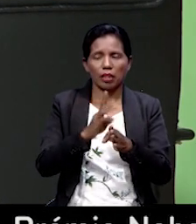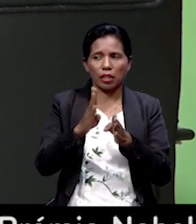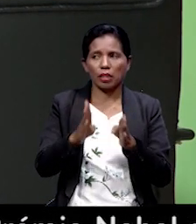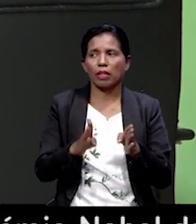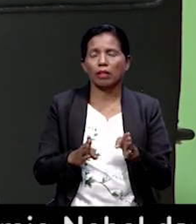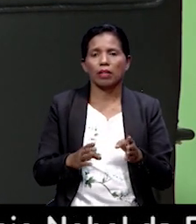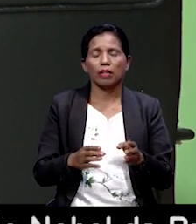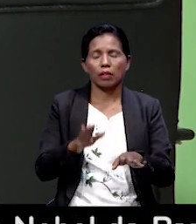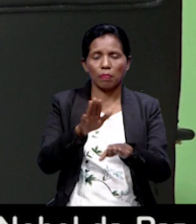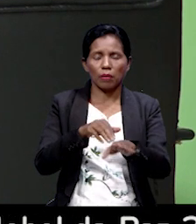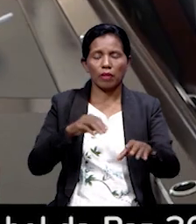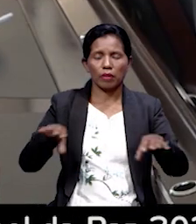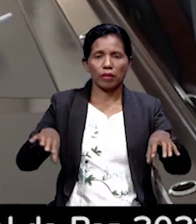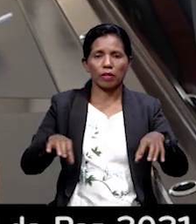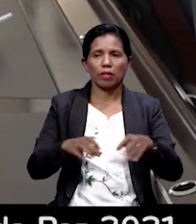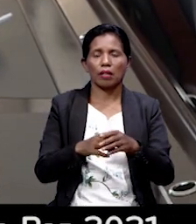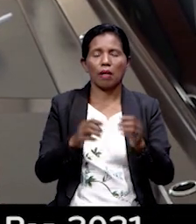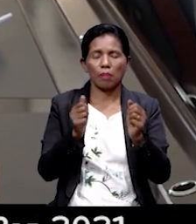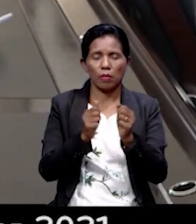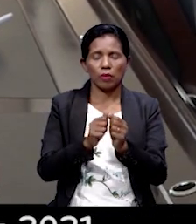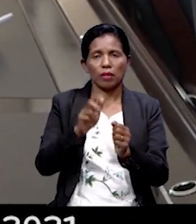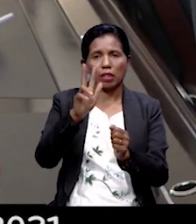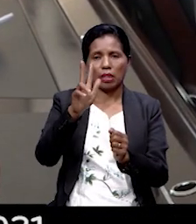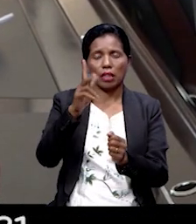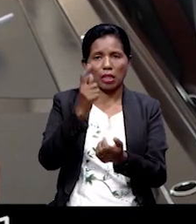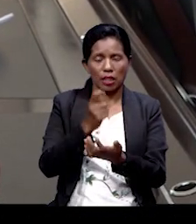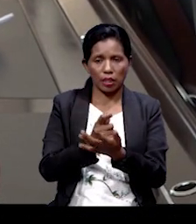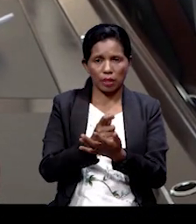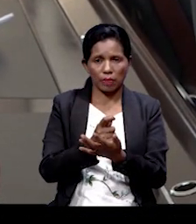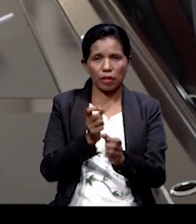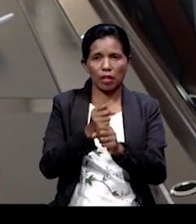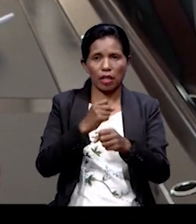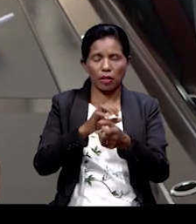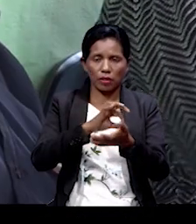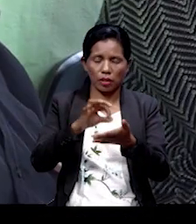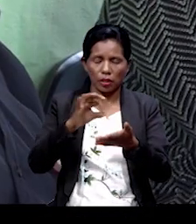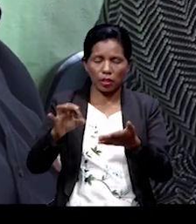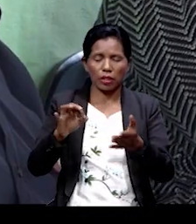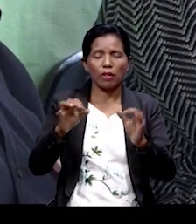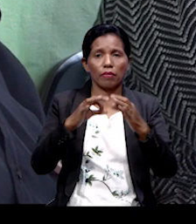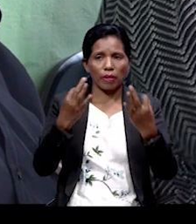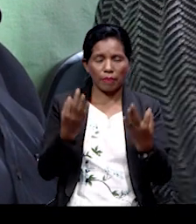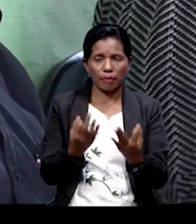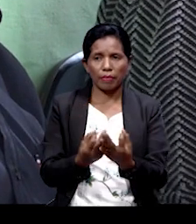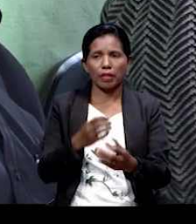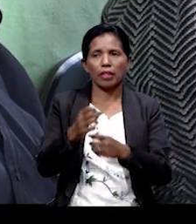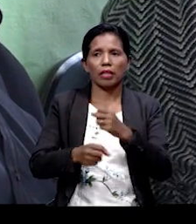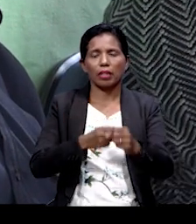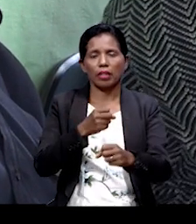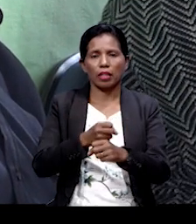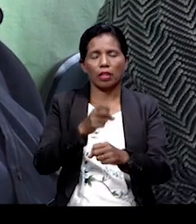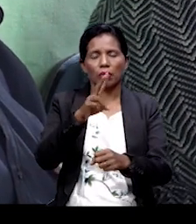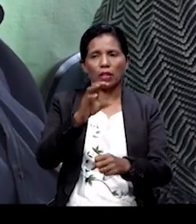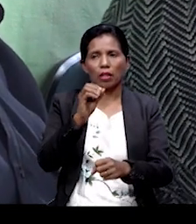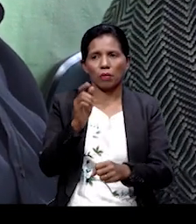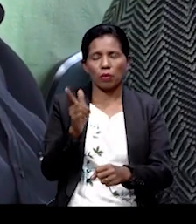se recruta tan funcionário rihun toloresin hodi halau resistu ba census umakain nian ihatinan rihun rua